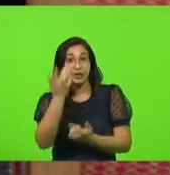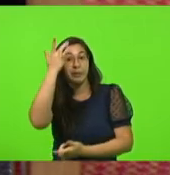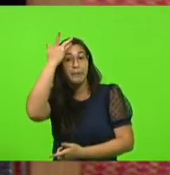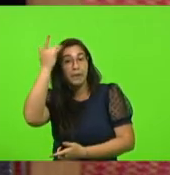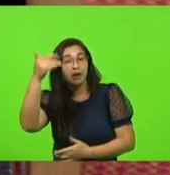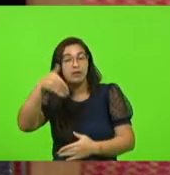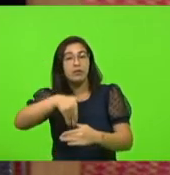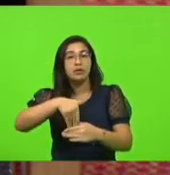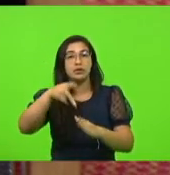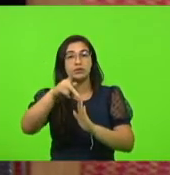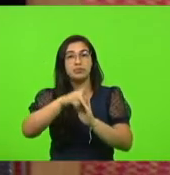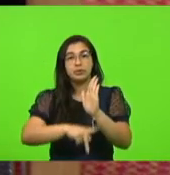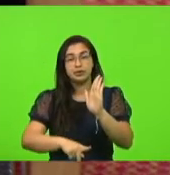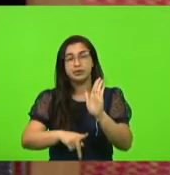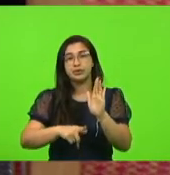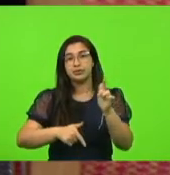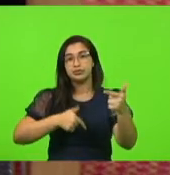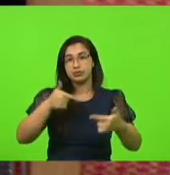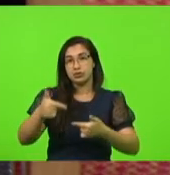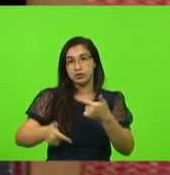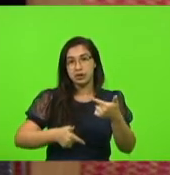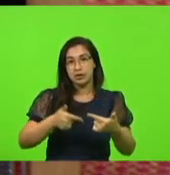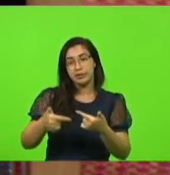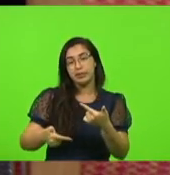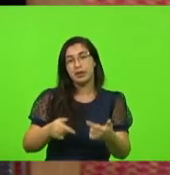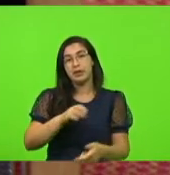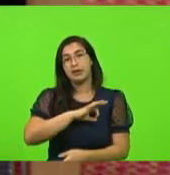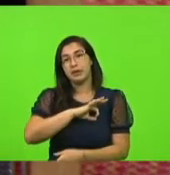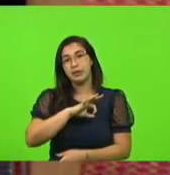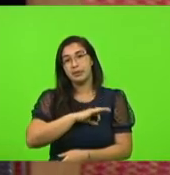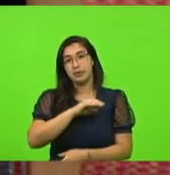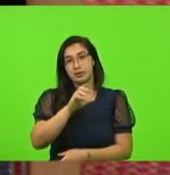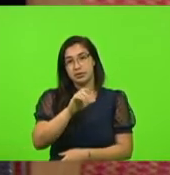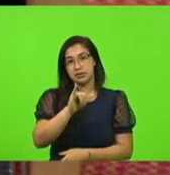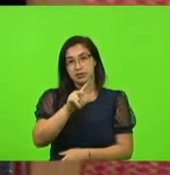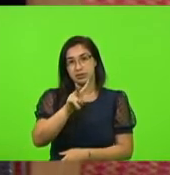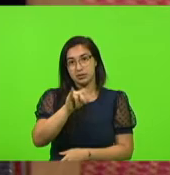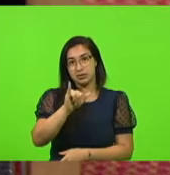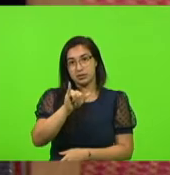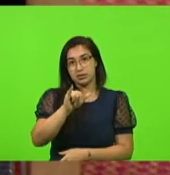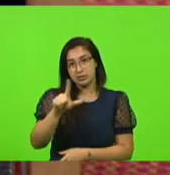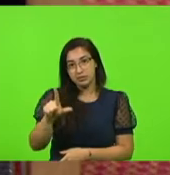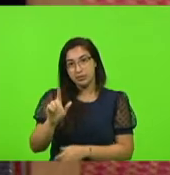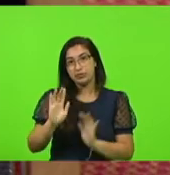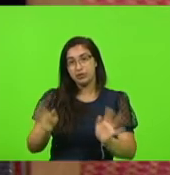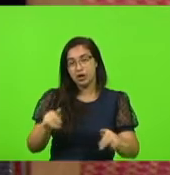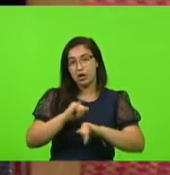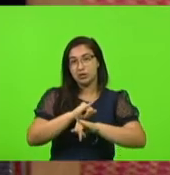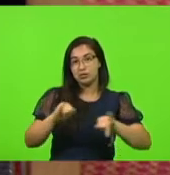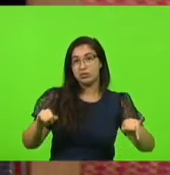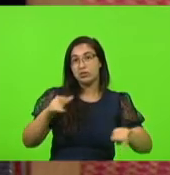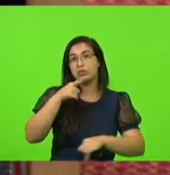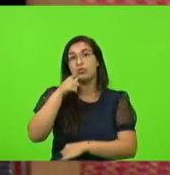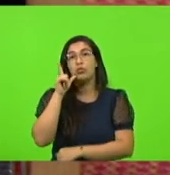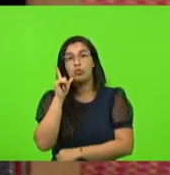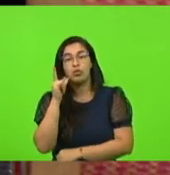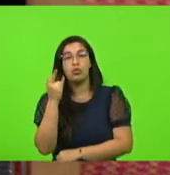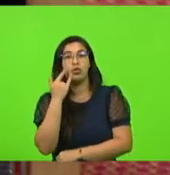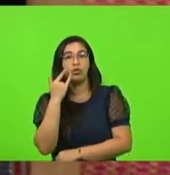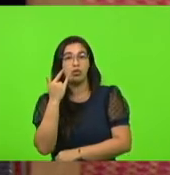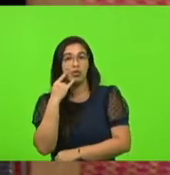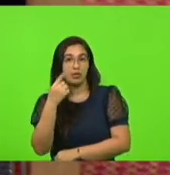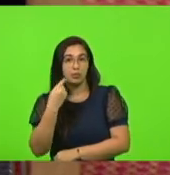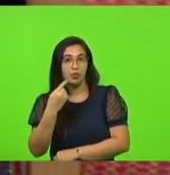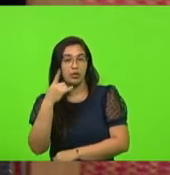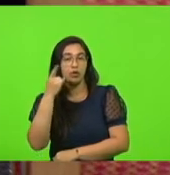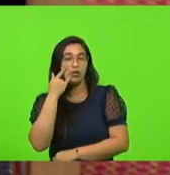do projeto Plano de Carreira da Polícia Civil. Isso foi anunciado ontem pelo presidente Mauro. E é